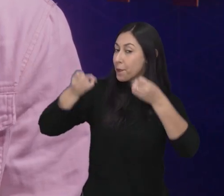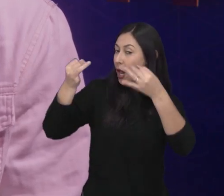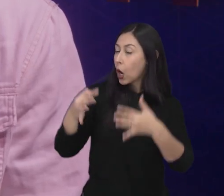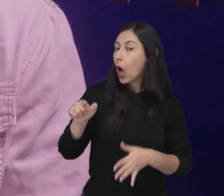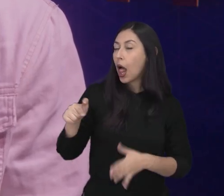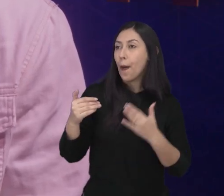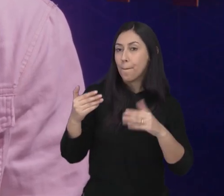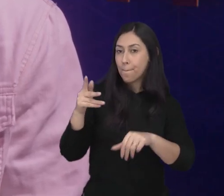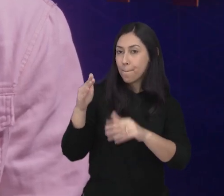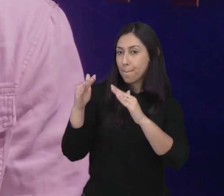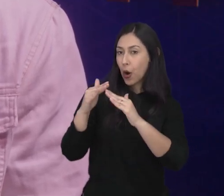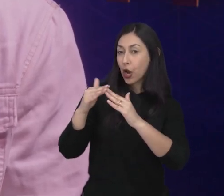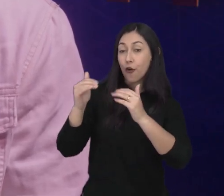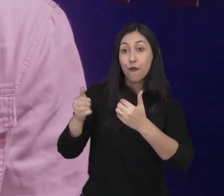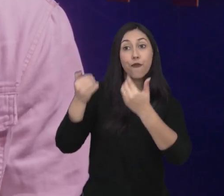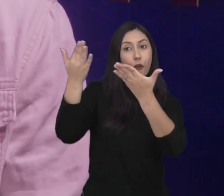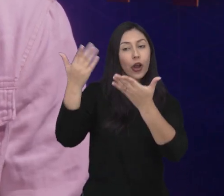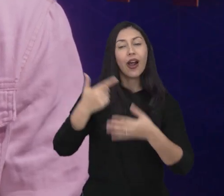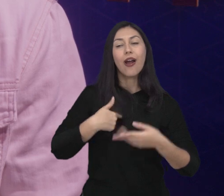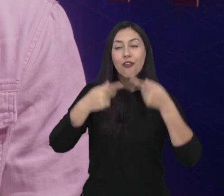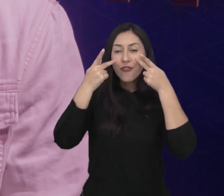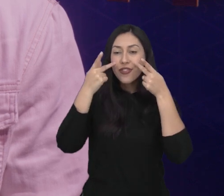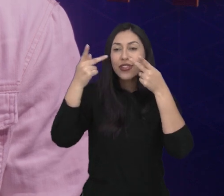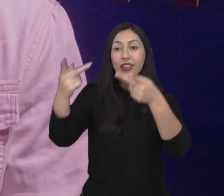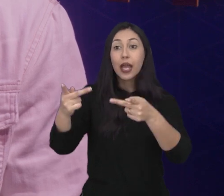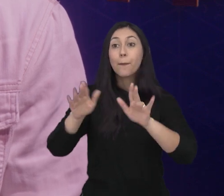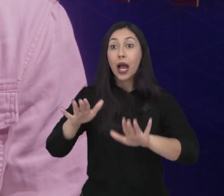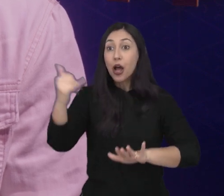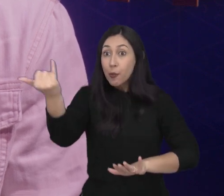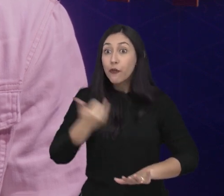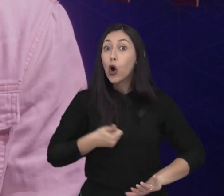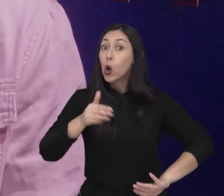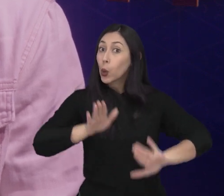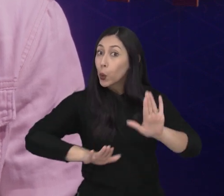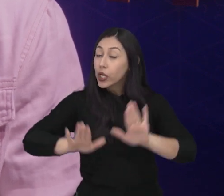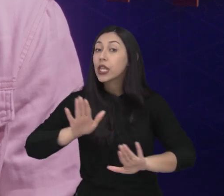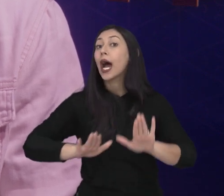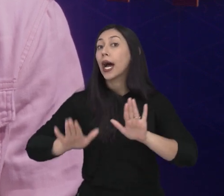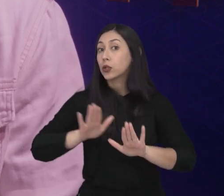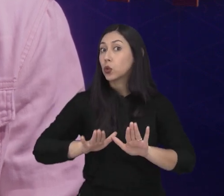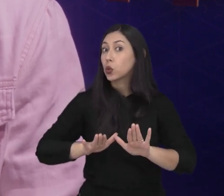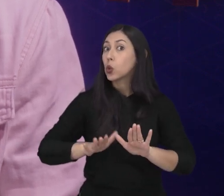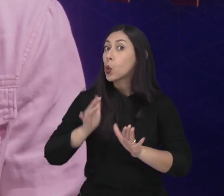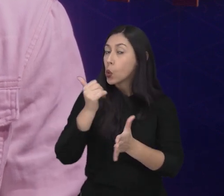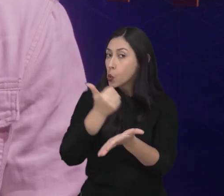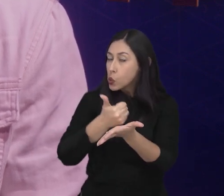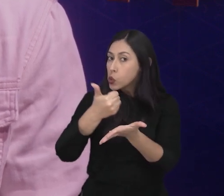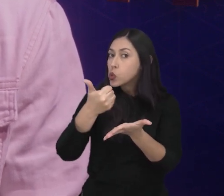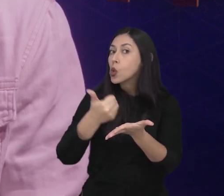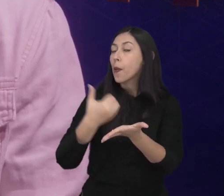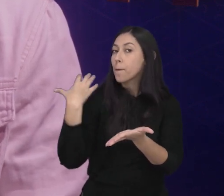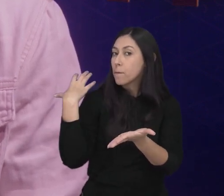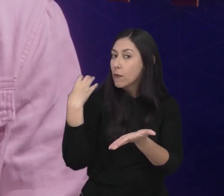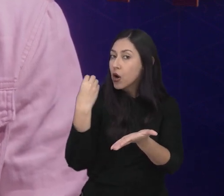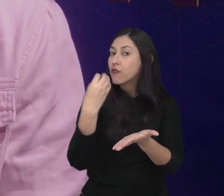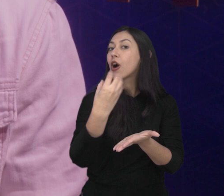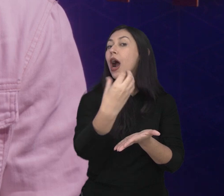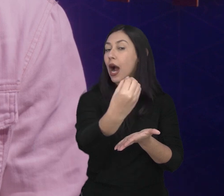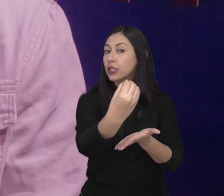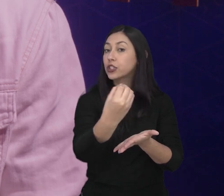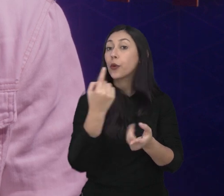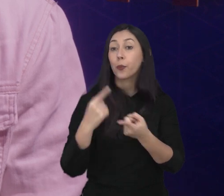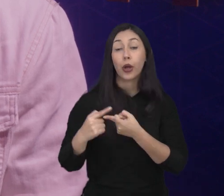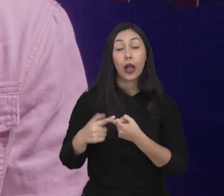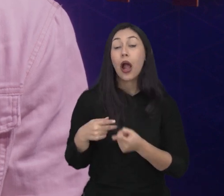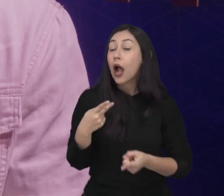fora do país, eu fui visitar ela, né? E ela falou, toma muito cuidado com o seu passaporte, porque aqui